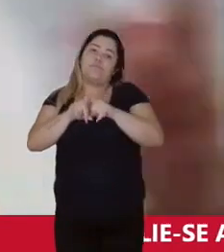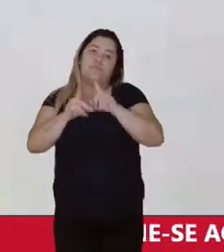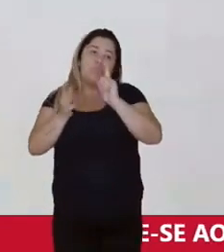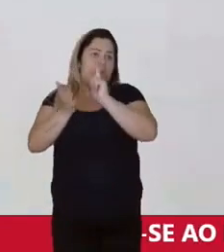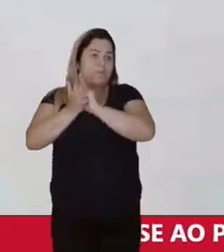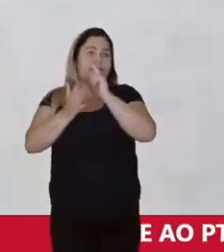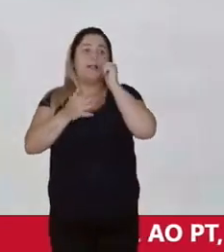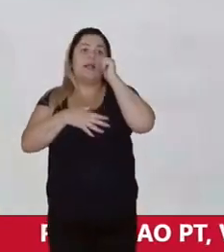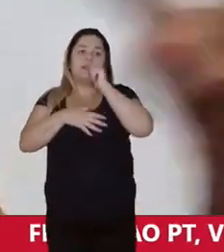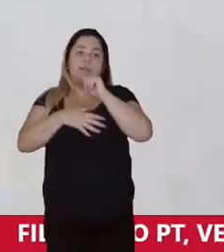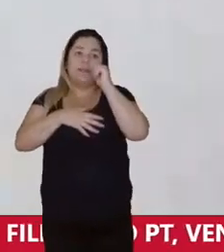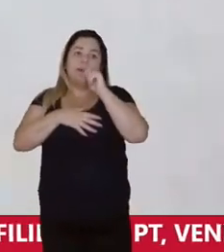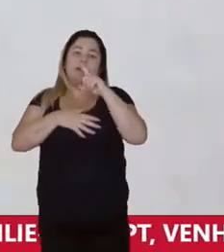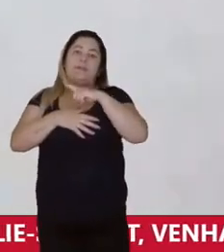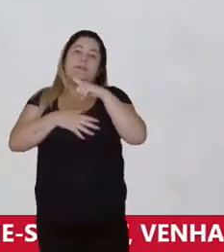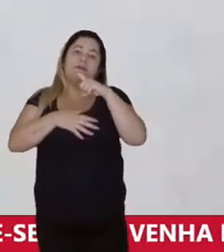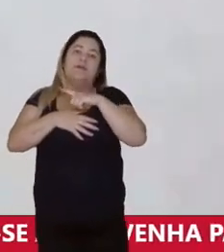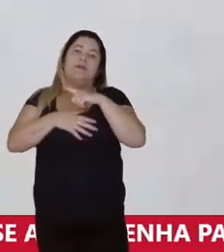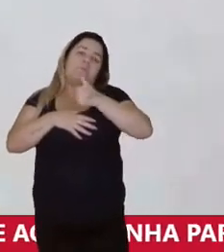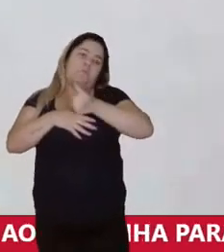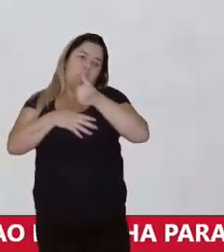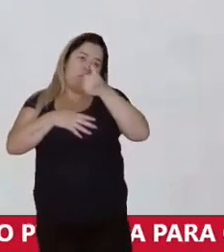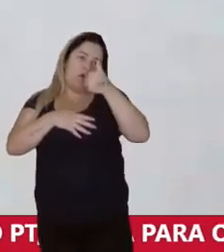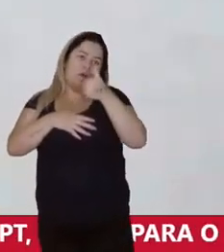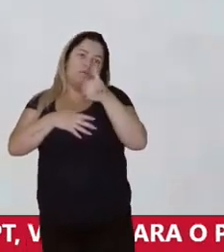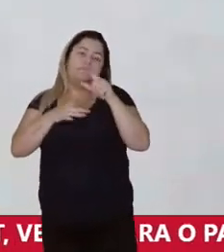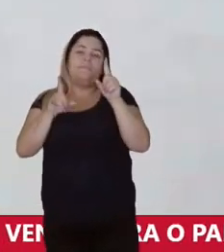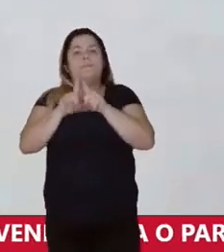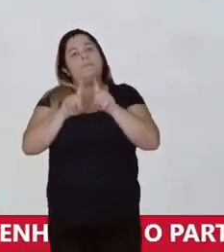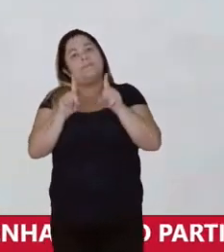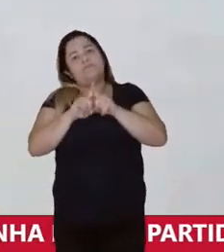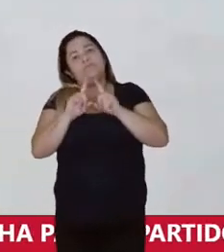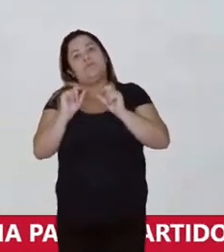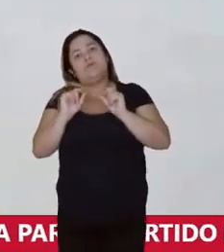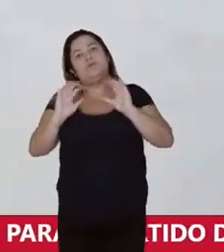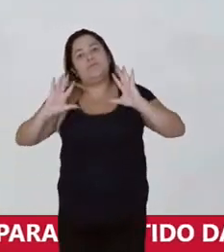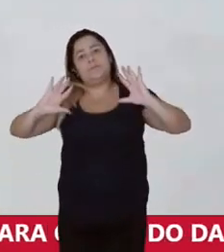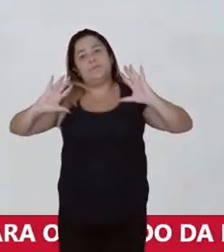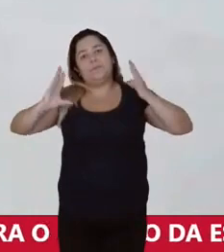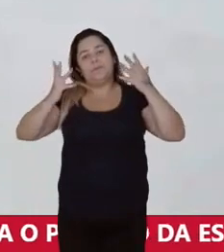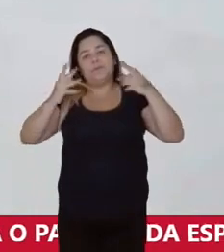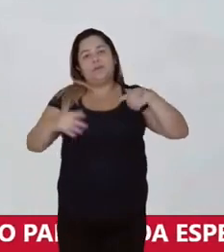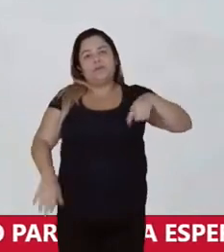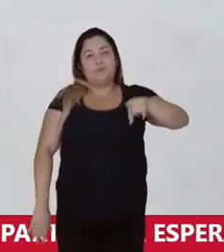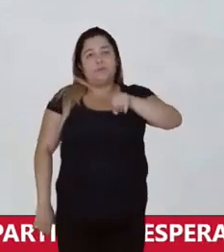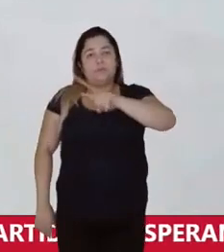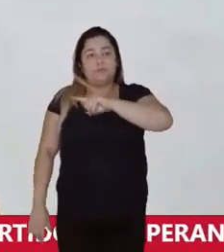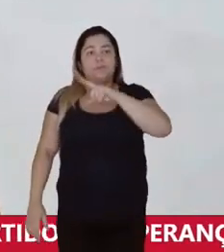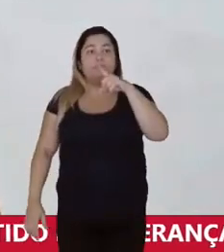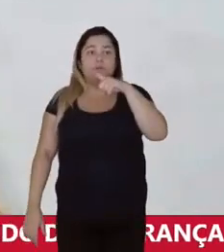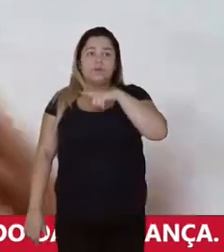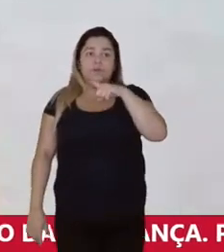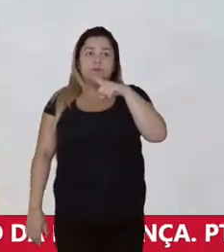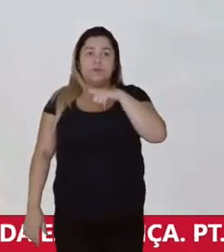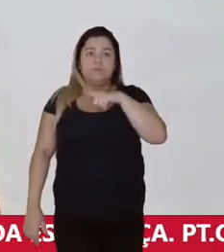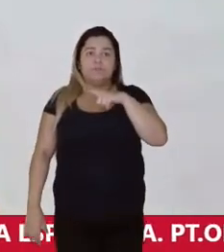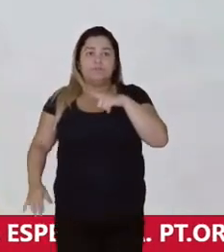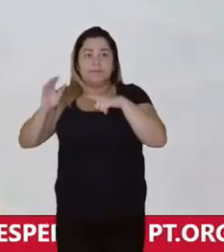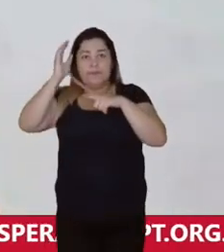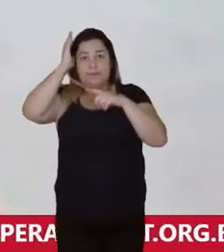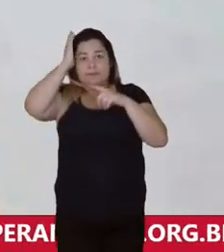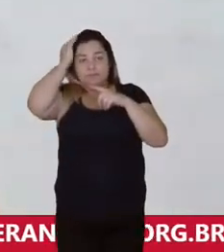temos uma direção executiva super qualificada, então acho que a comemoração do nosso partido também tem um reflexo